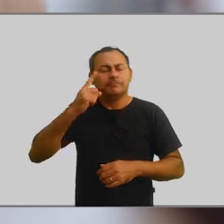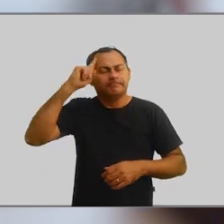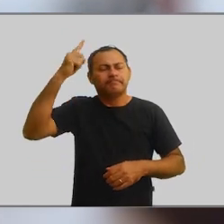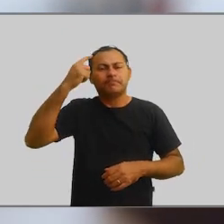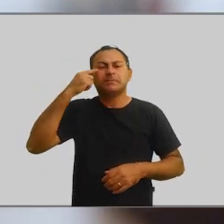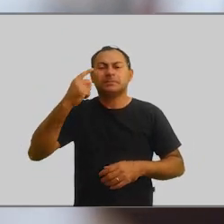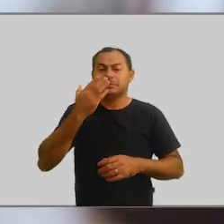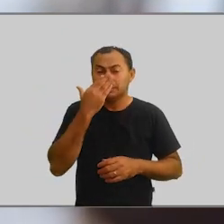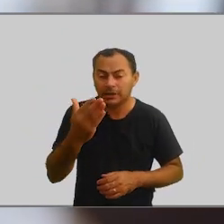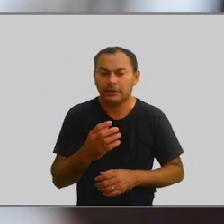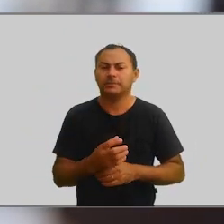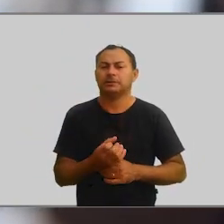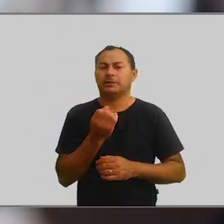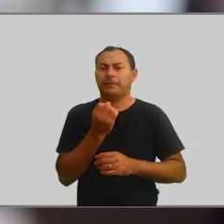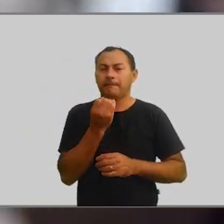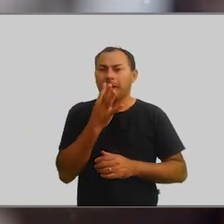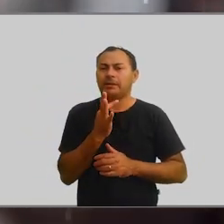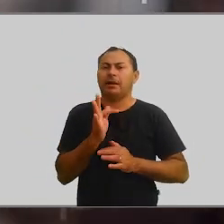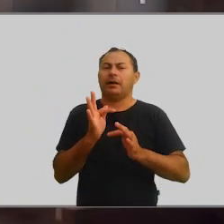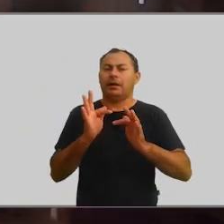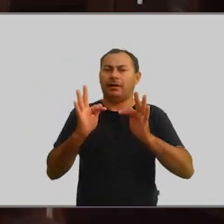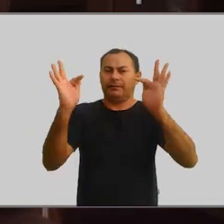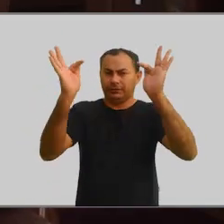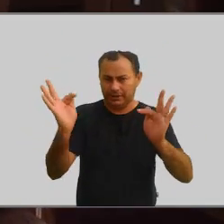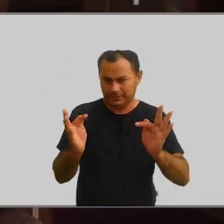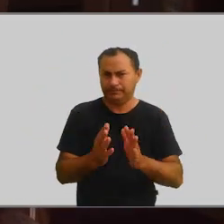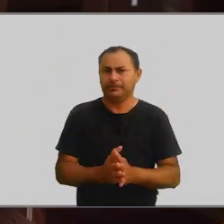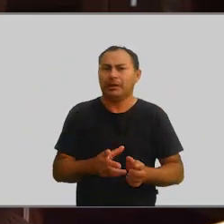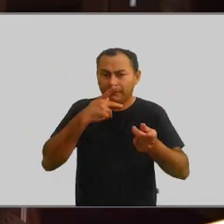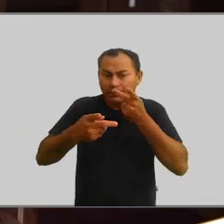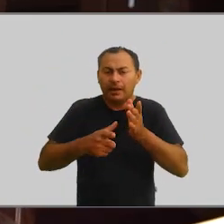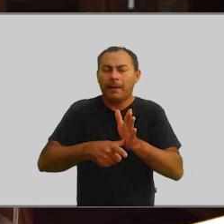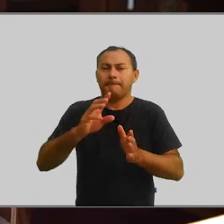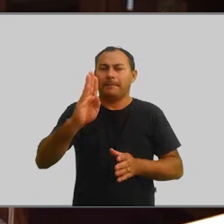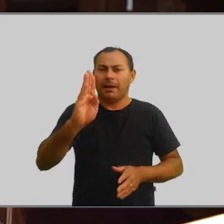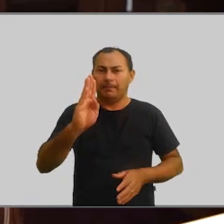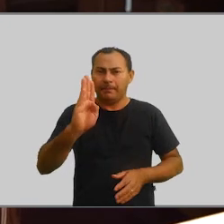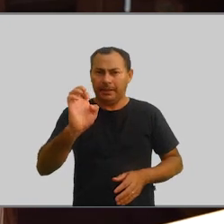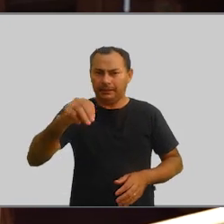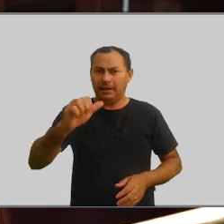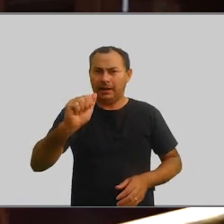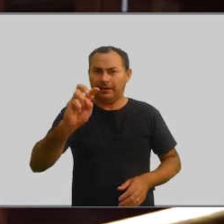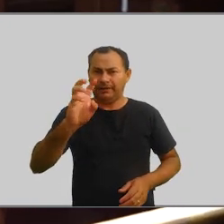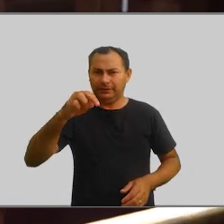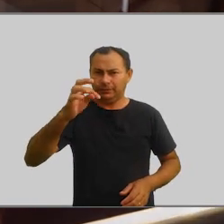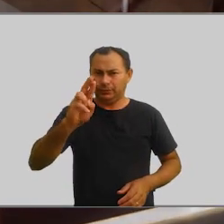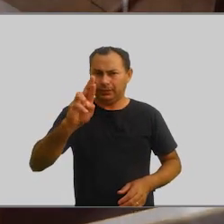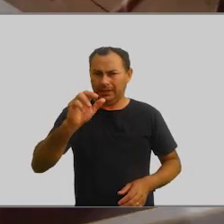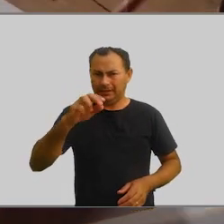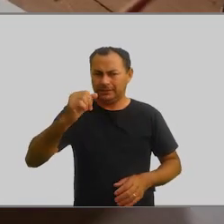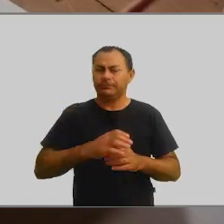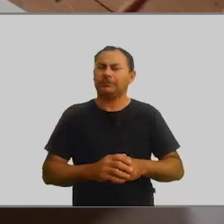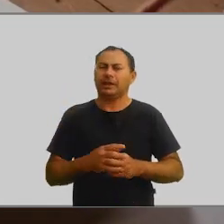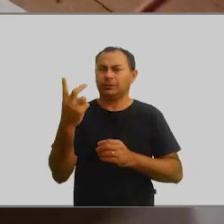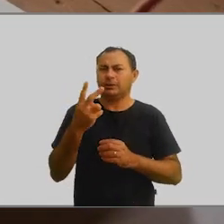uma posição diante destas bem-aventuranças. Como já dissemos, as bem-aventuranças caminham em pares. E